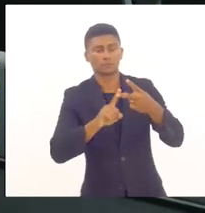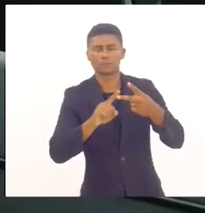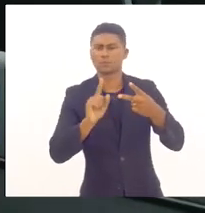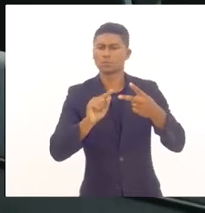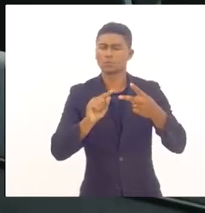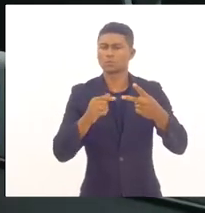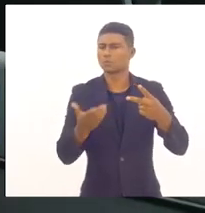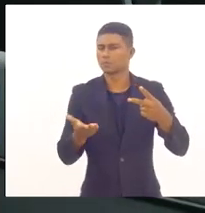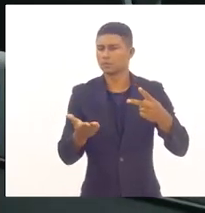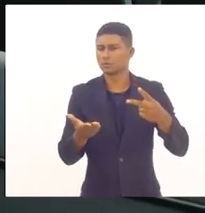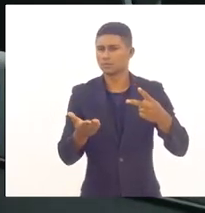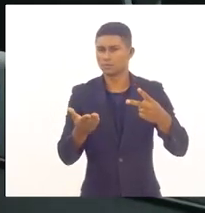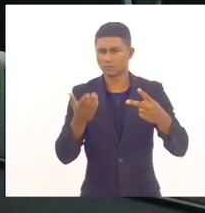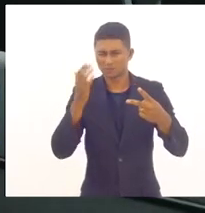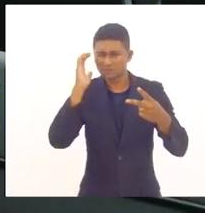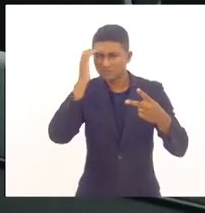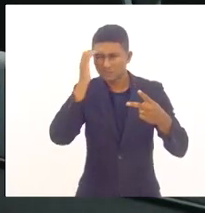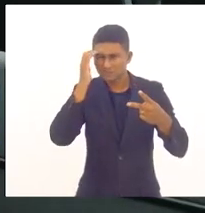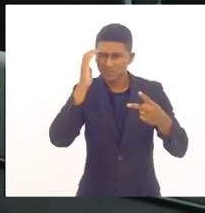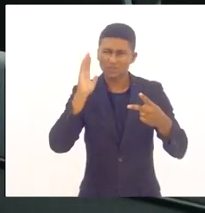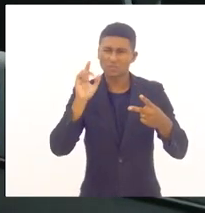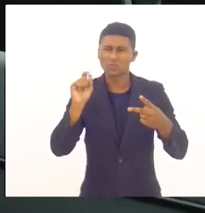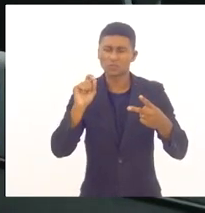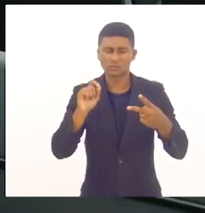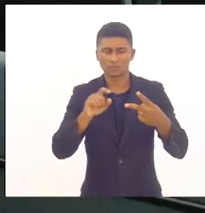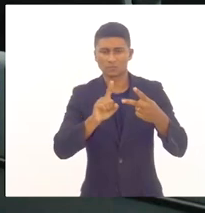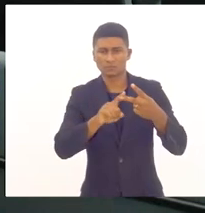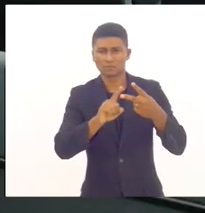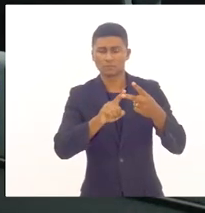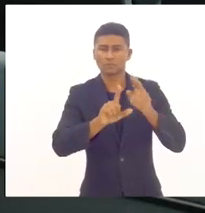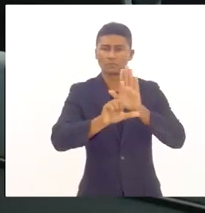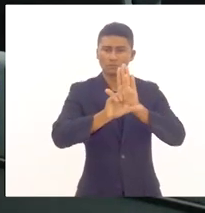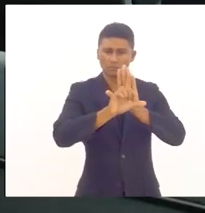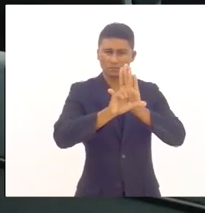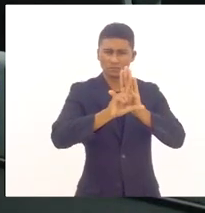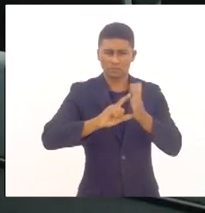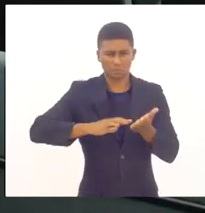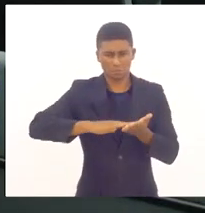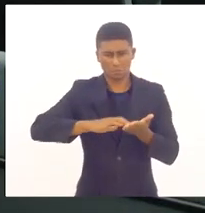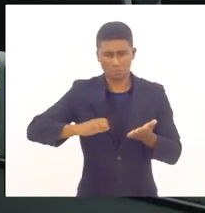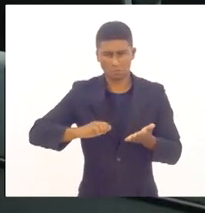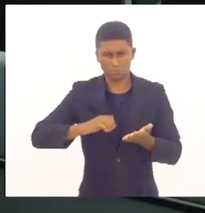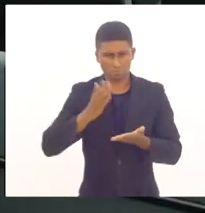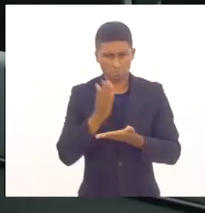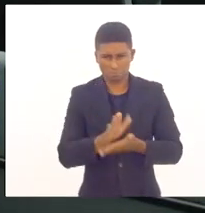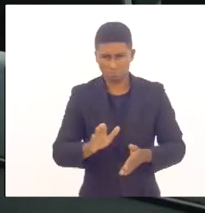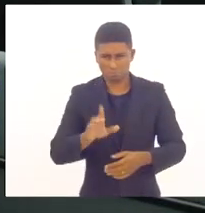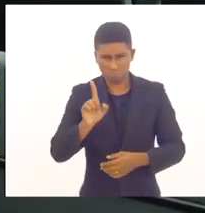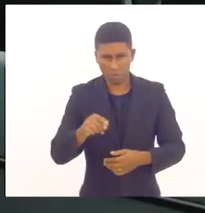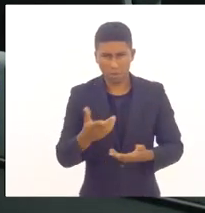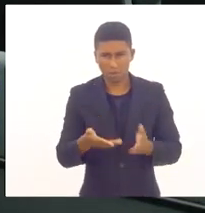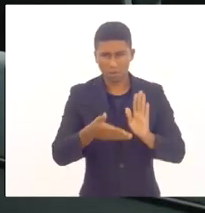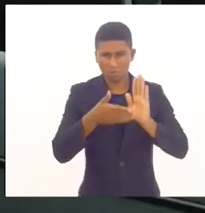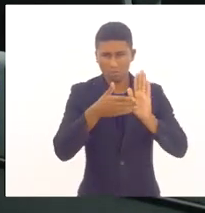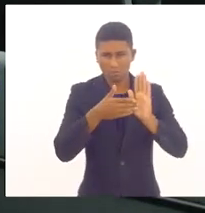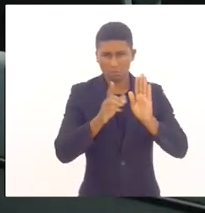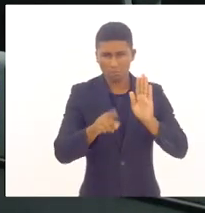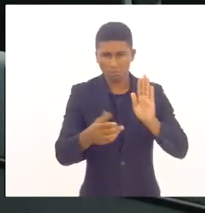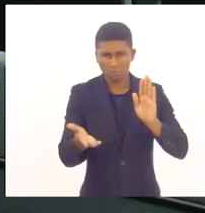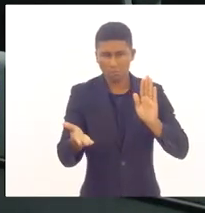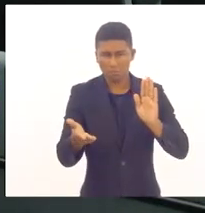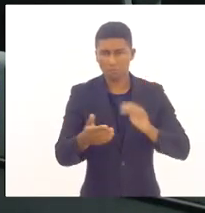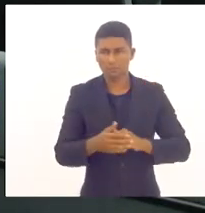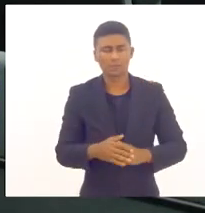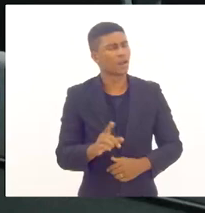entendi isso correto, que o senhor ainda não apresentou, de excluir a lei, acabar com a lei, né? Não, não, não. É isso que eu estou falando. Não, é